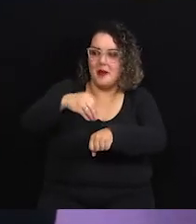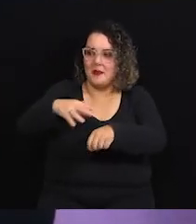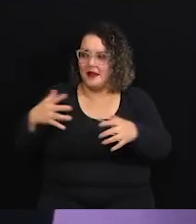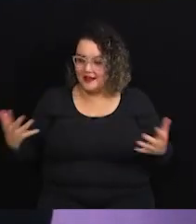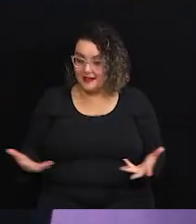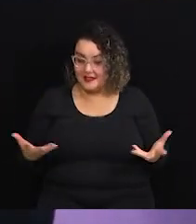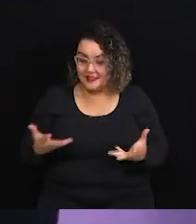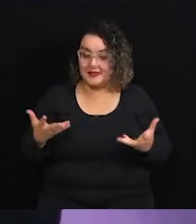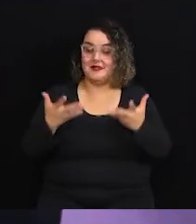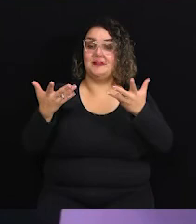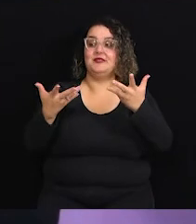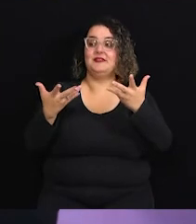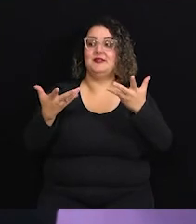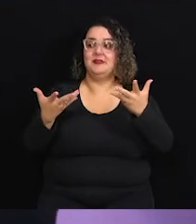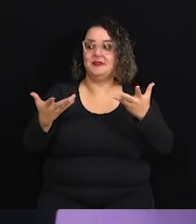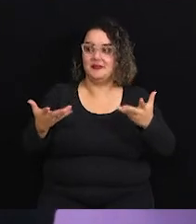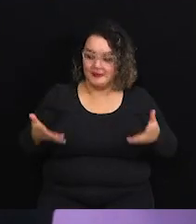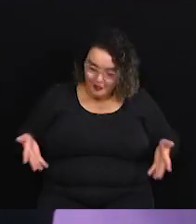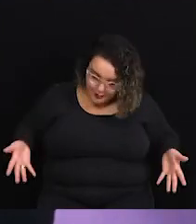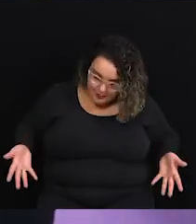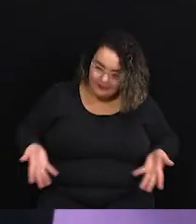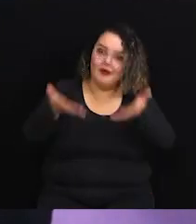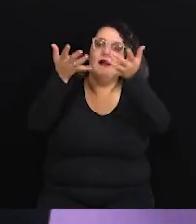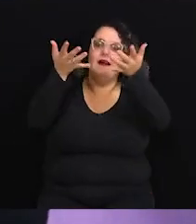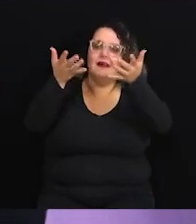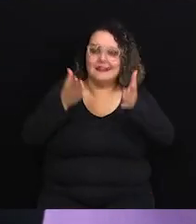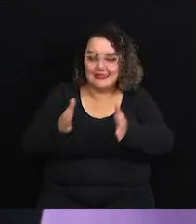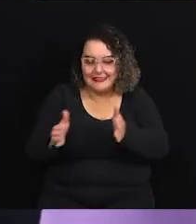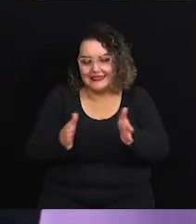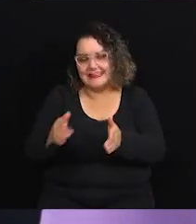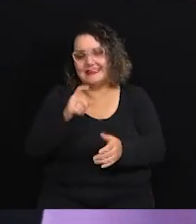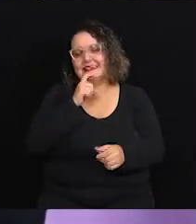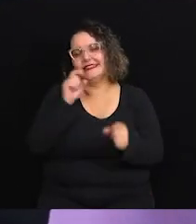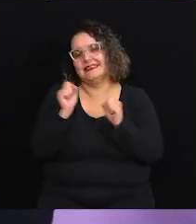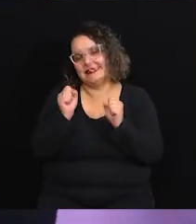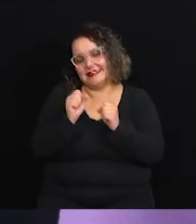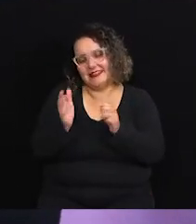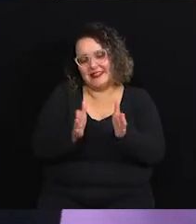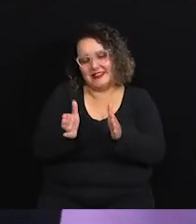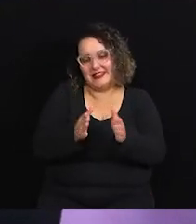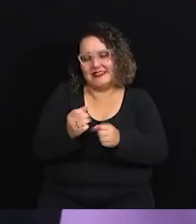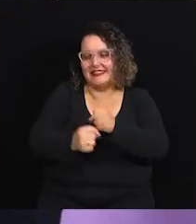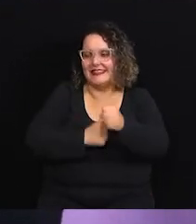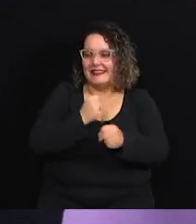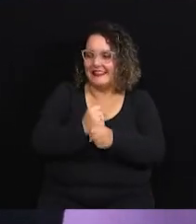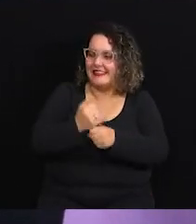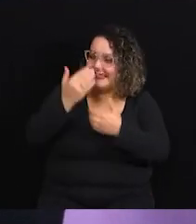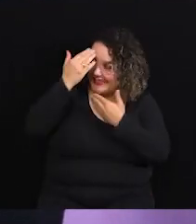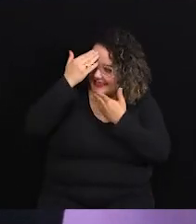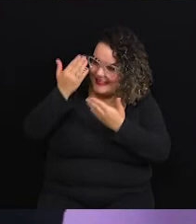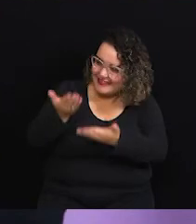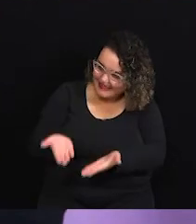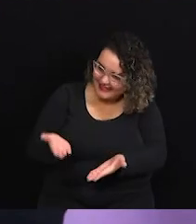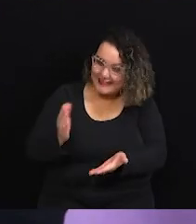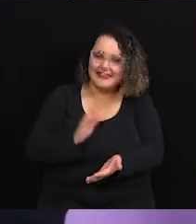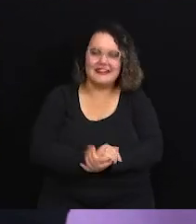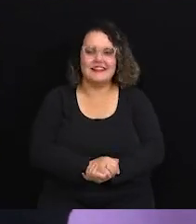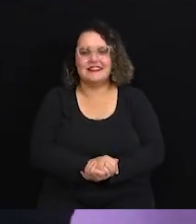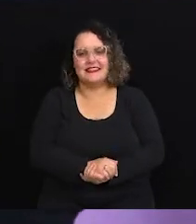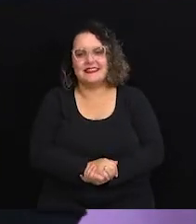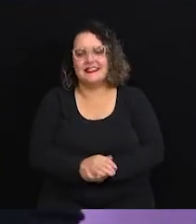essas dicas, esse estímulo aí, esse empurrão pra gente nesse período do ano. Obrigada a